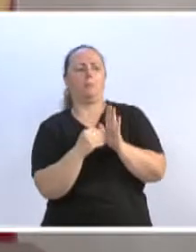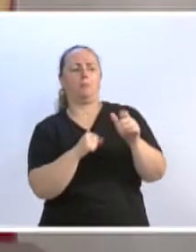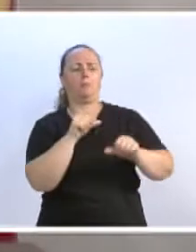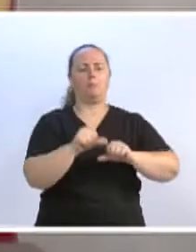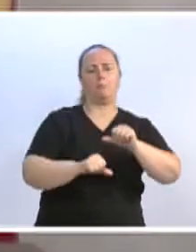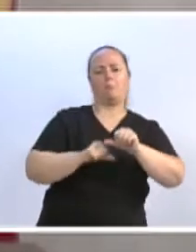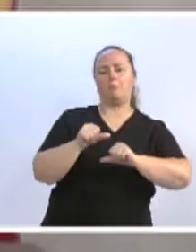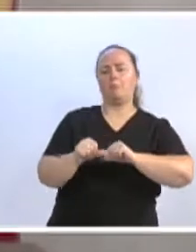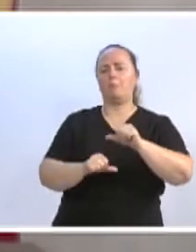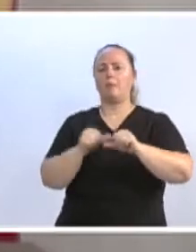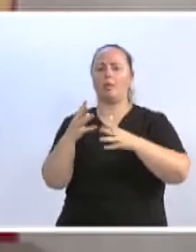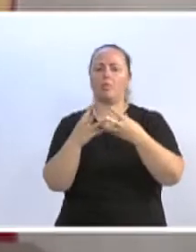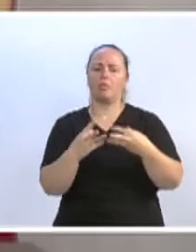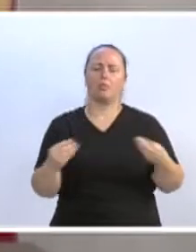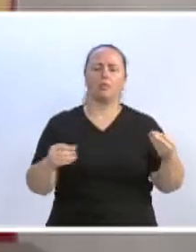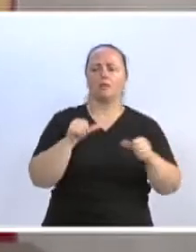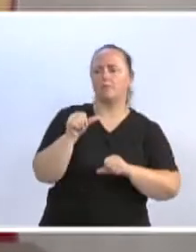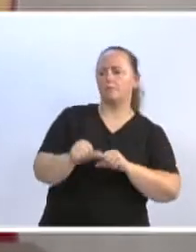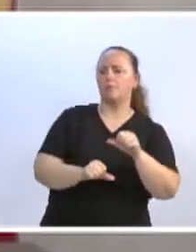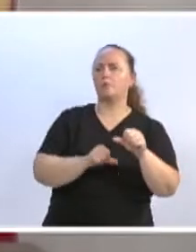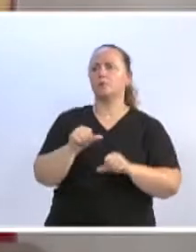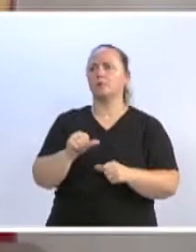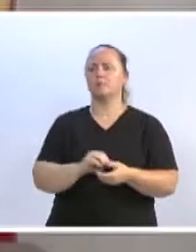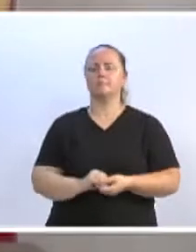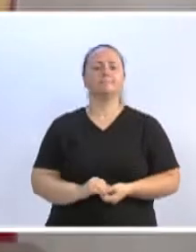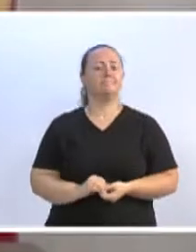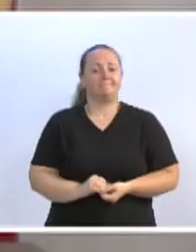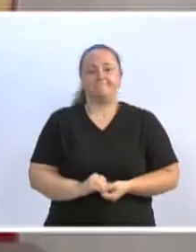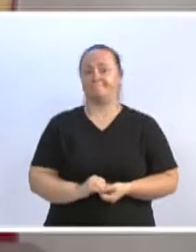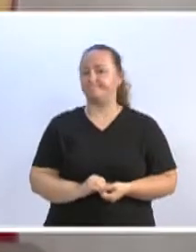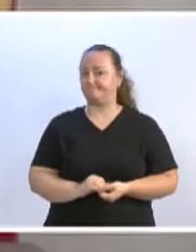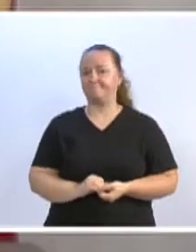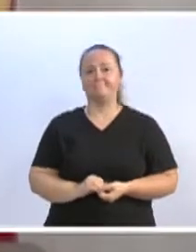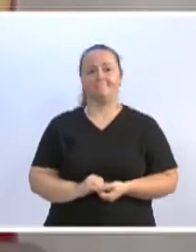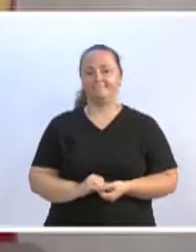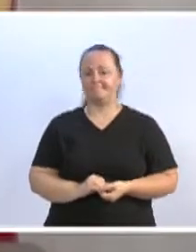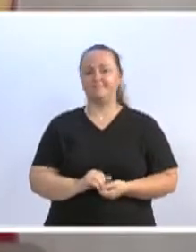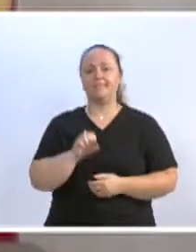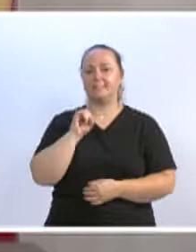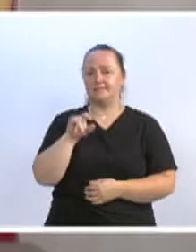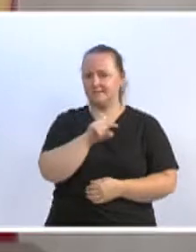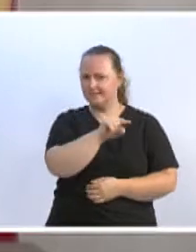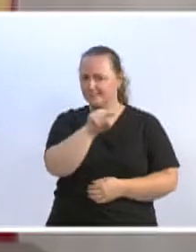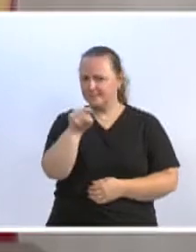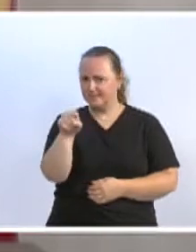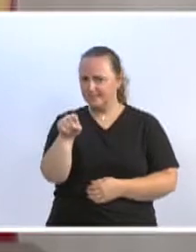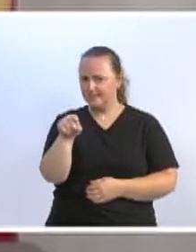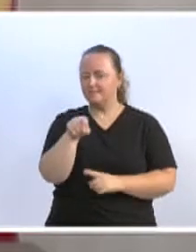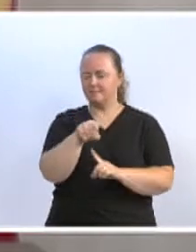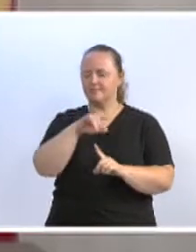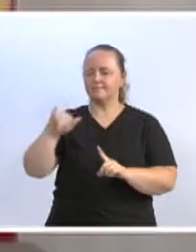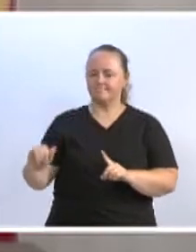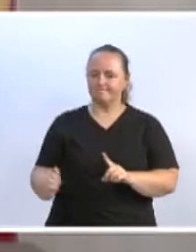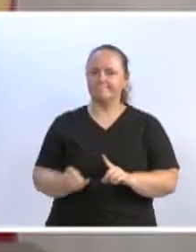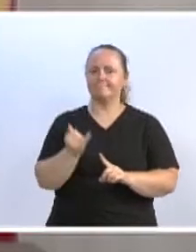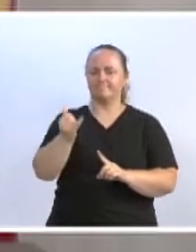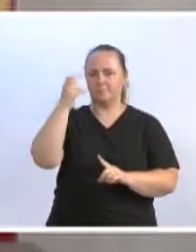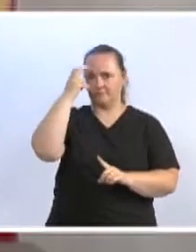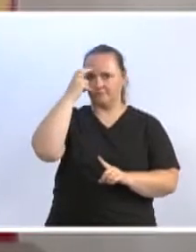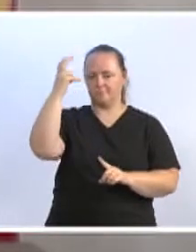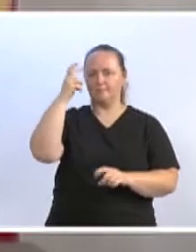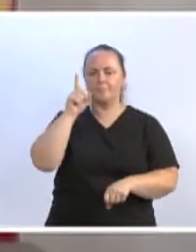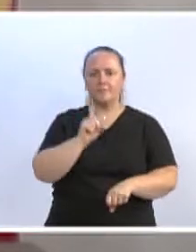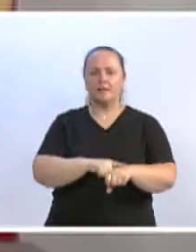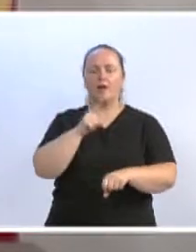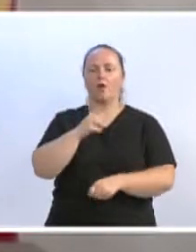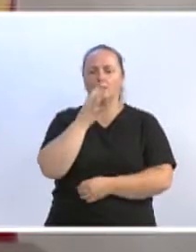modificadas com o passar do tempo, e é belíssimo. E se você for uma pessoa que usa a sua inteligência, você vai se impressionar